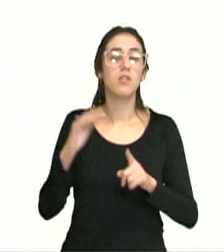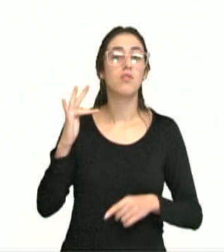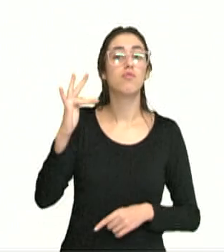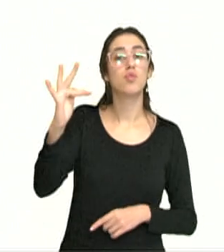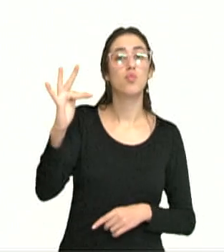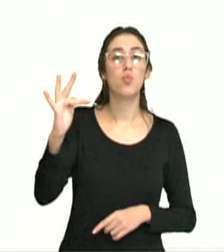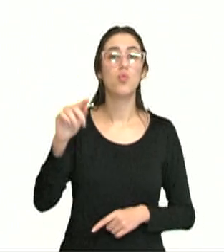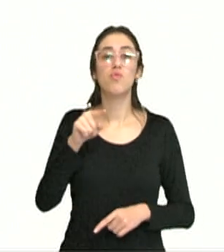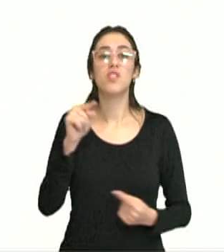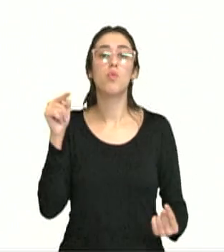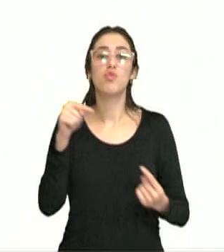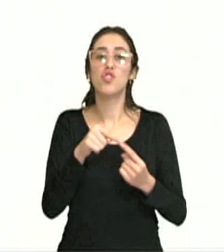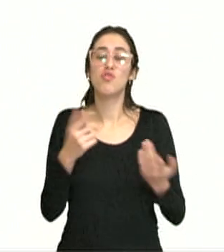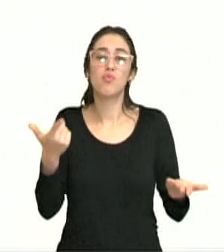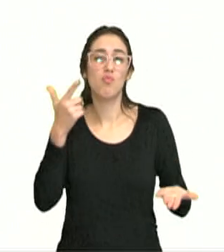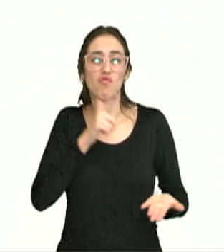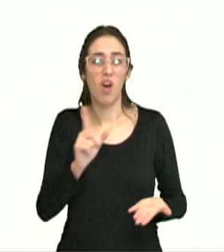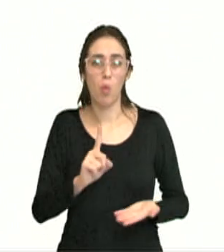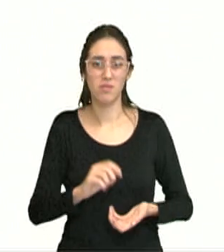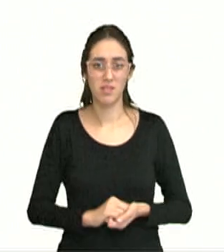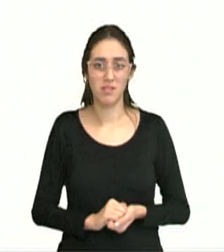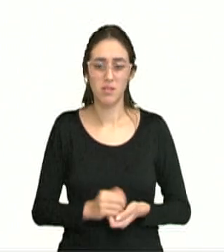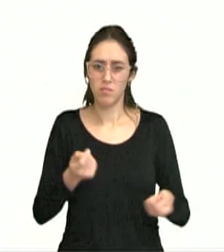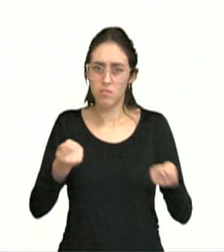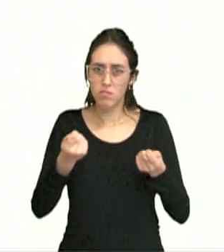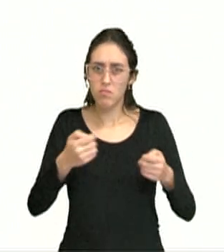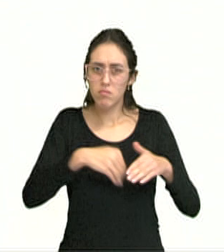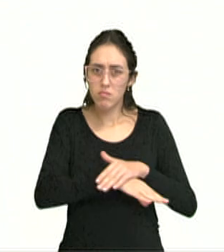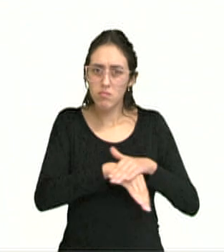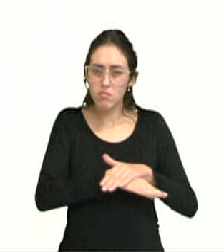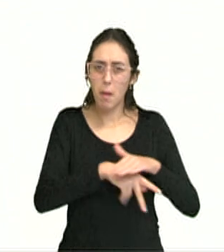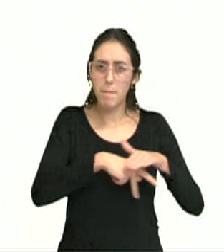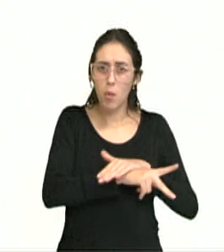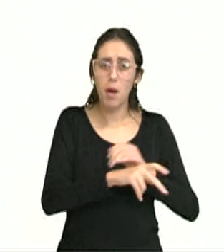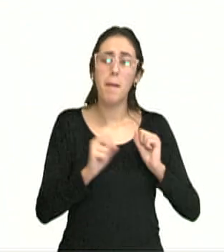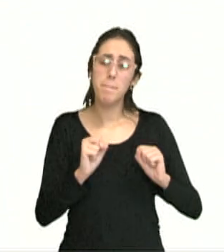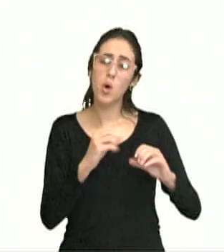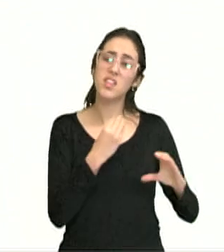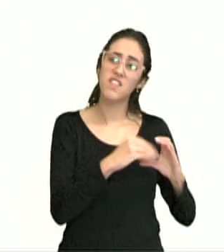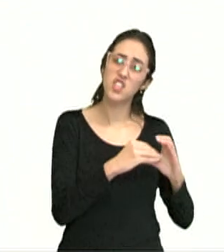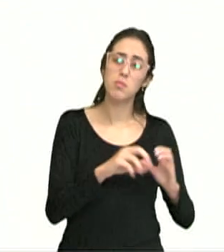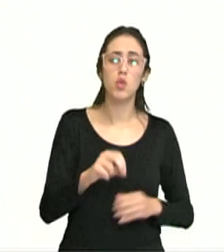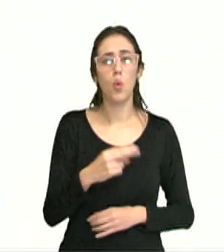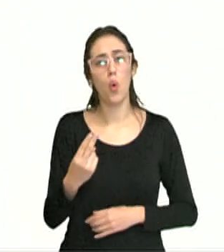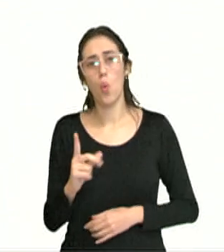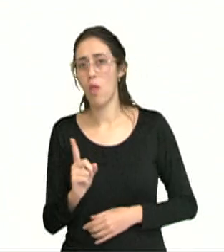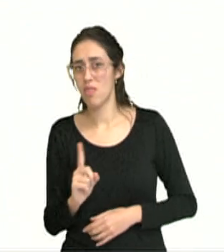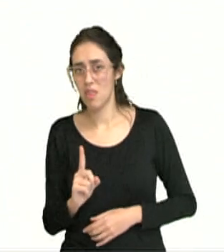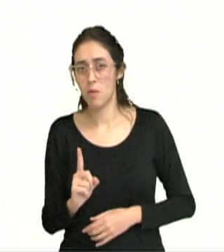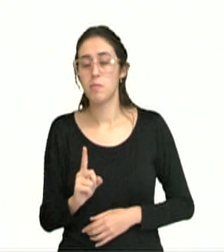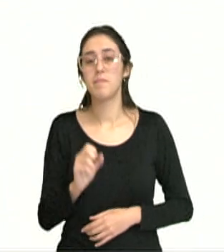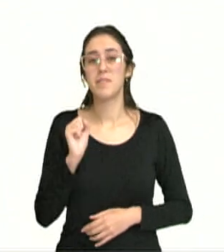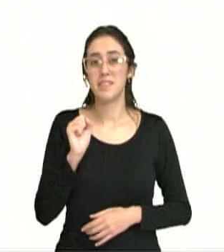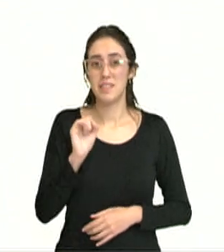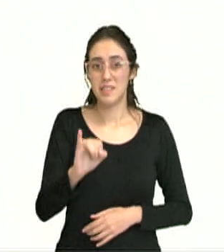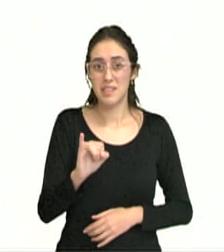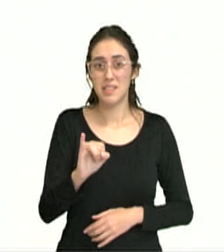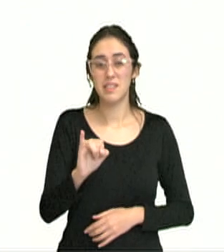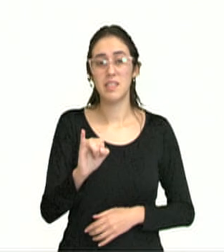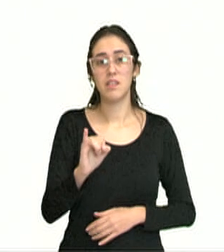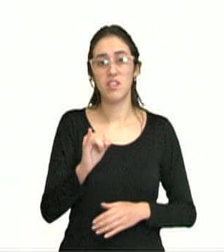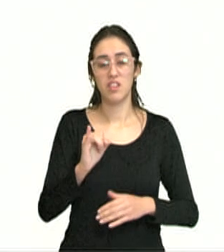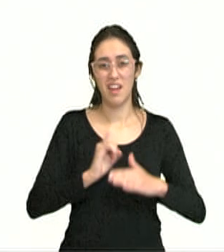longo prazo. Poupar pode ser investimento ou não. Se é um investimento, você pode aumentar,